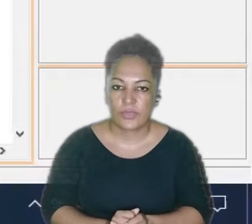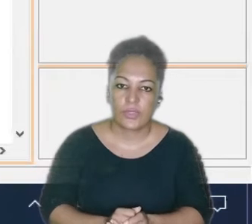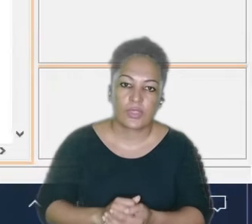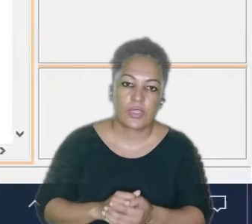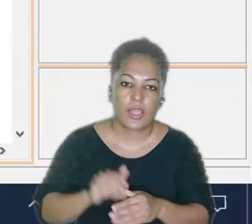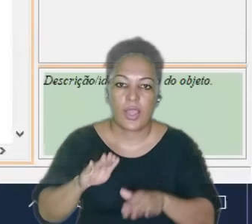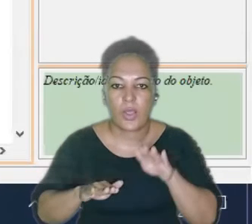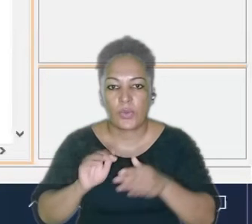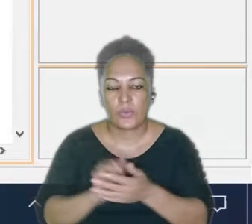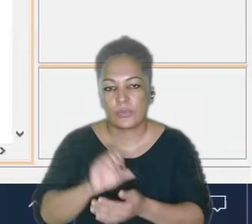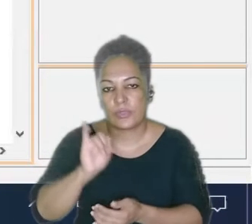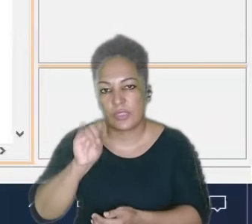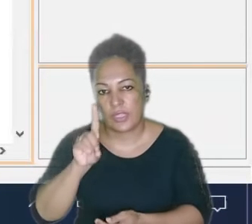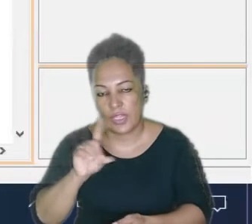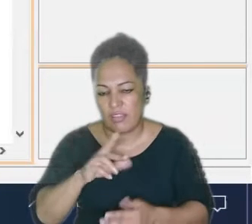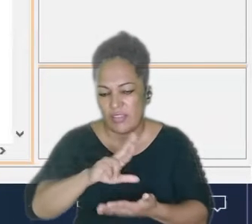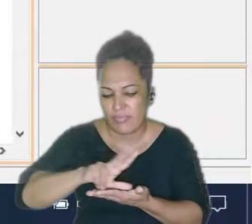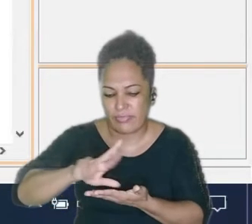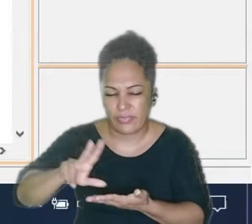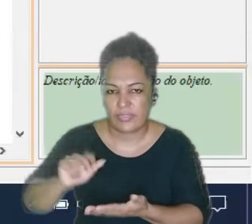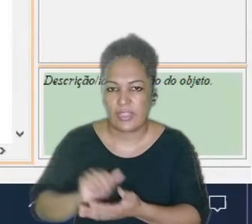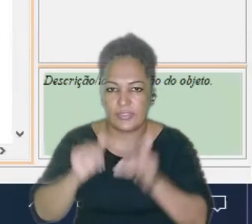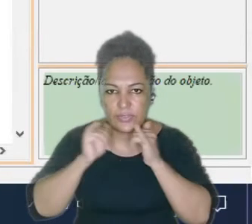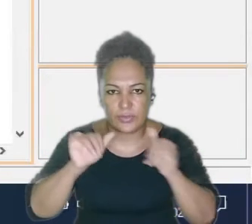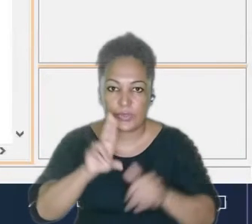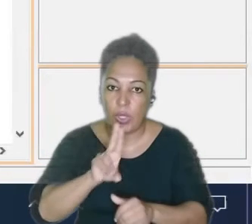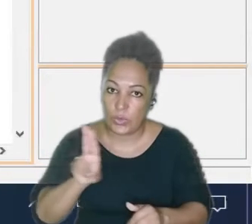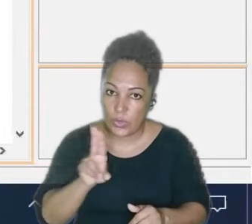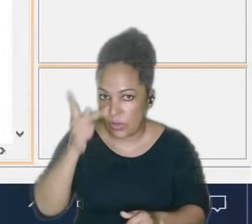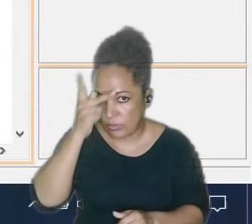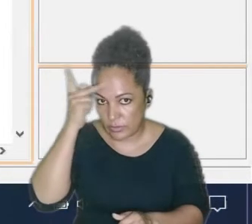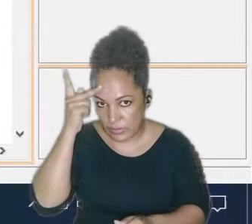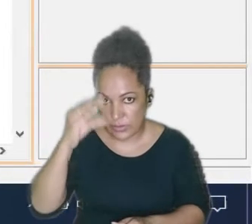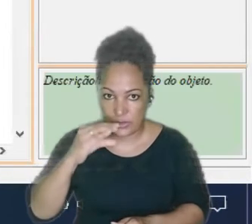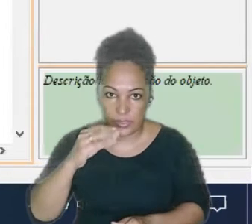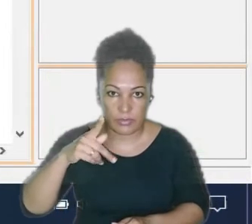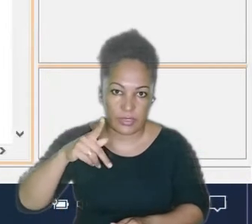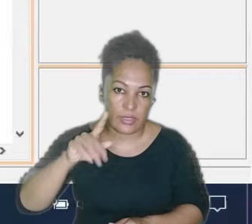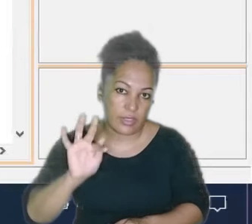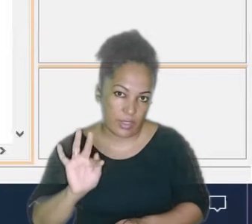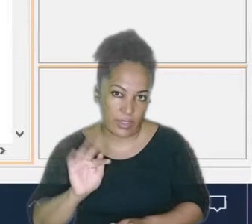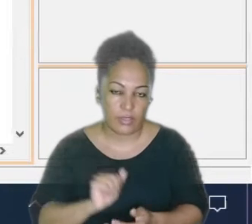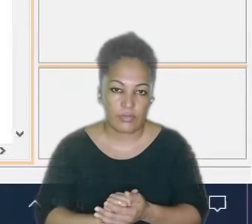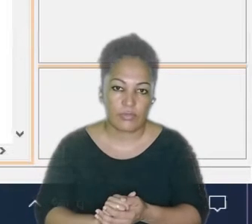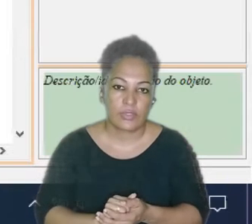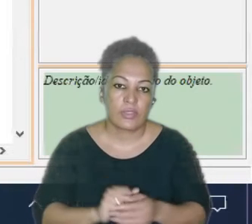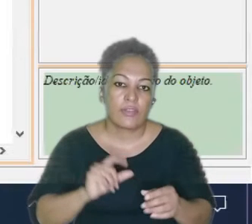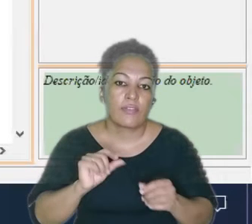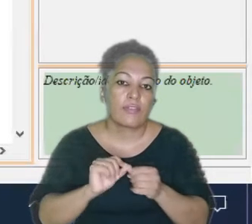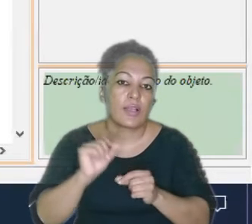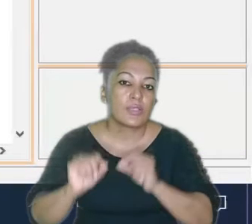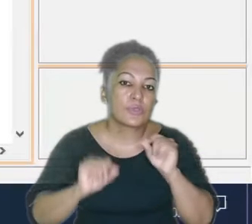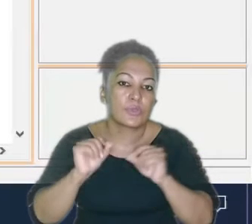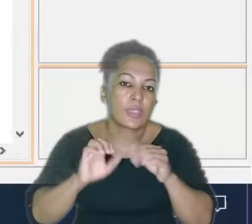Vou colocar algumas aqui. ID, o que mais? Tem várias, né? Nome, CPF, a